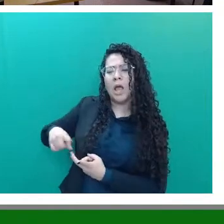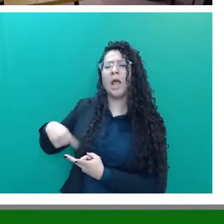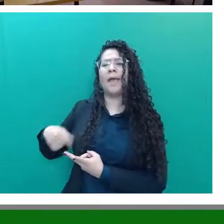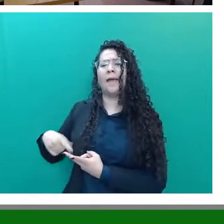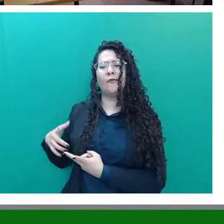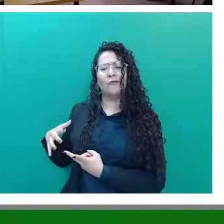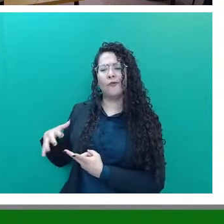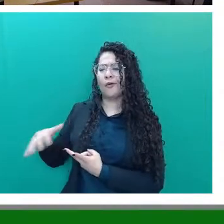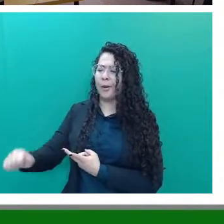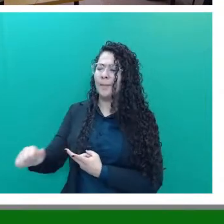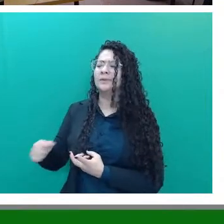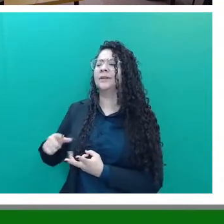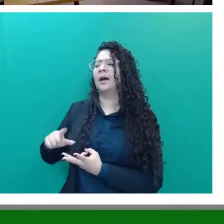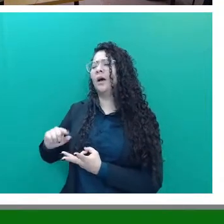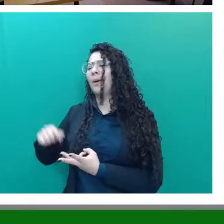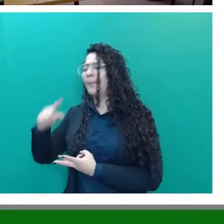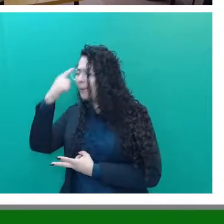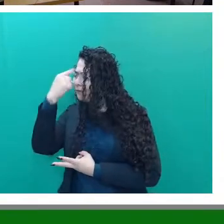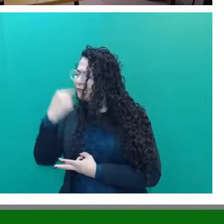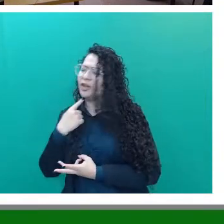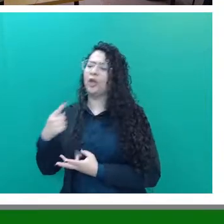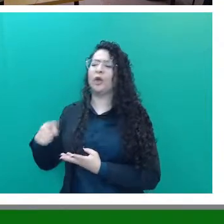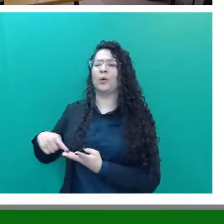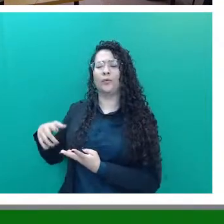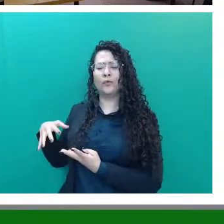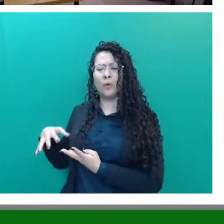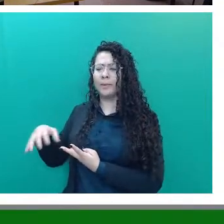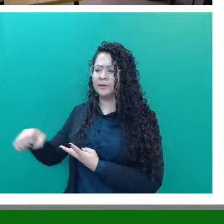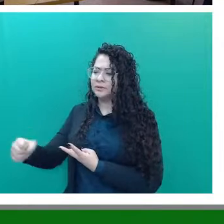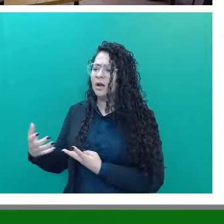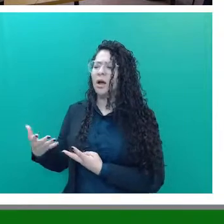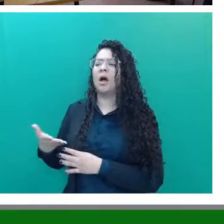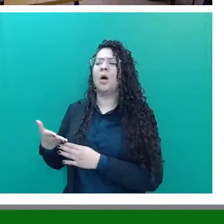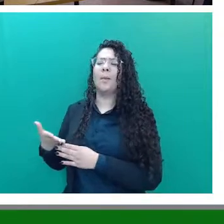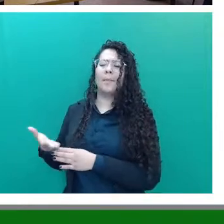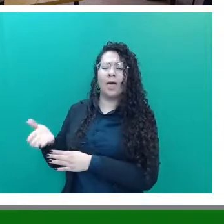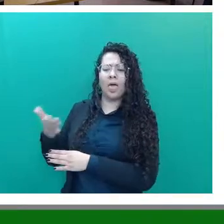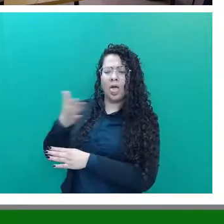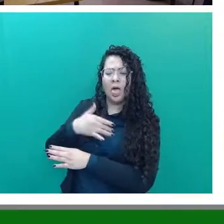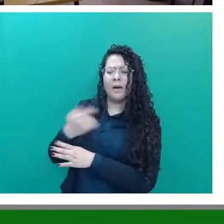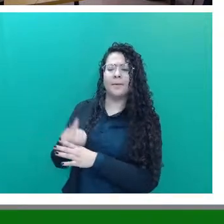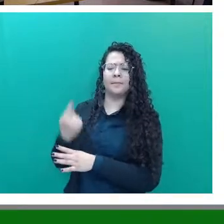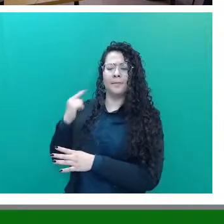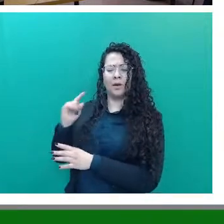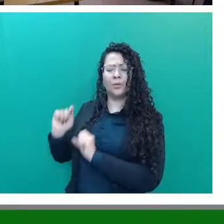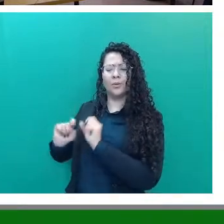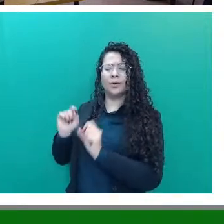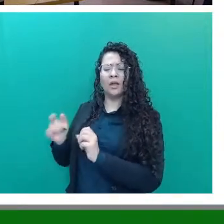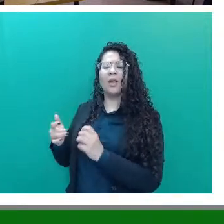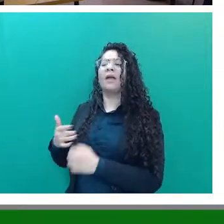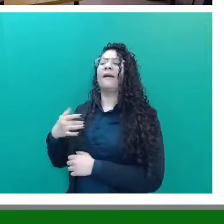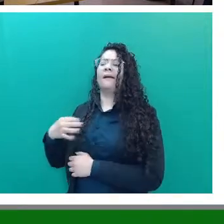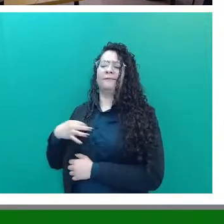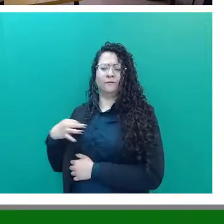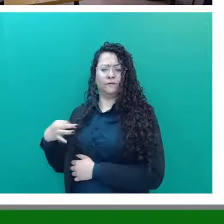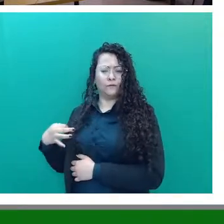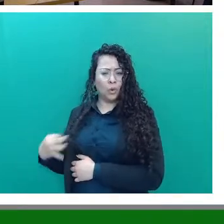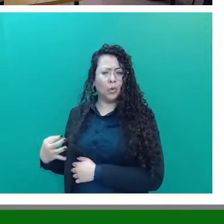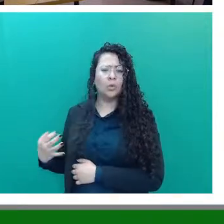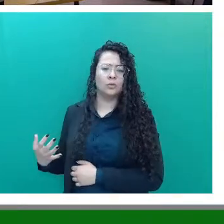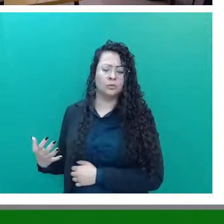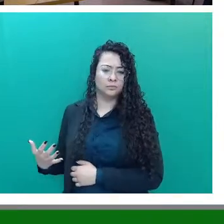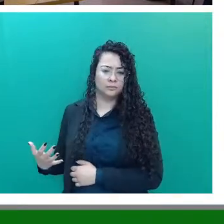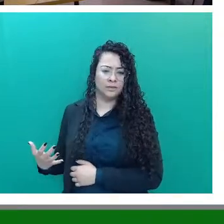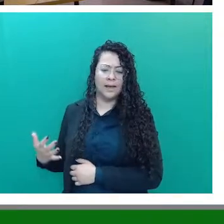que esses profissionais, os primeiros, né, trabalhavam um perfil mais voluntário, a formação era mais dentro da